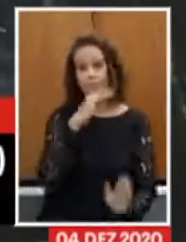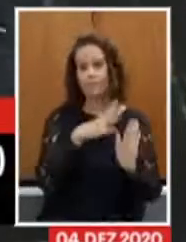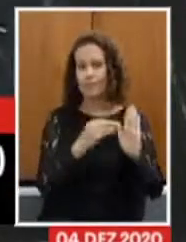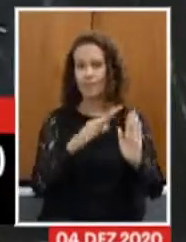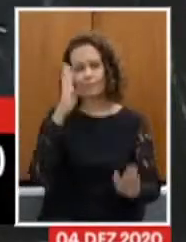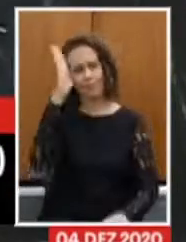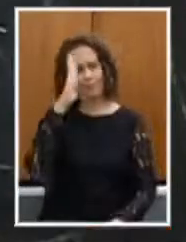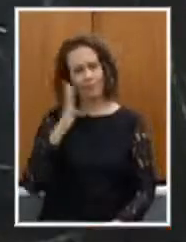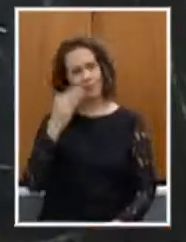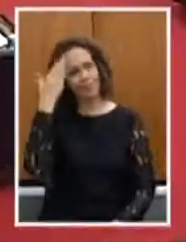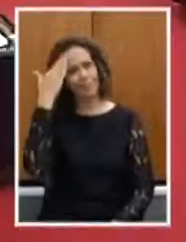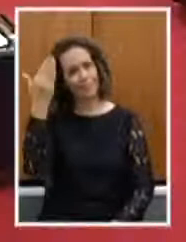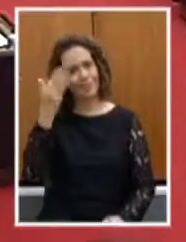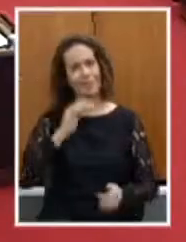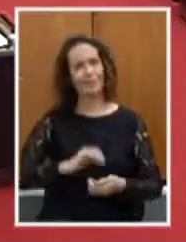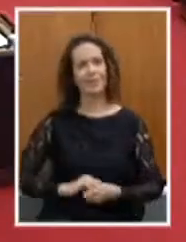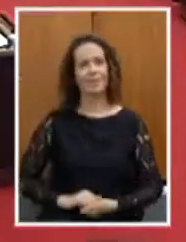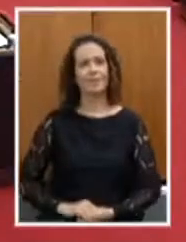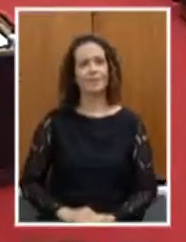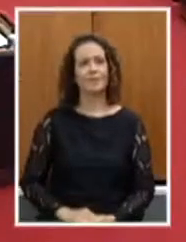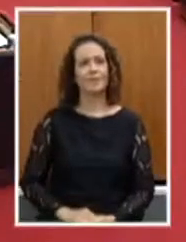obrigado.